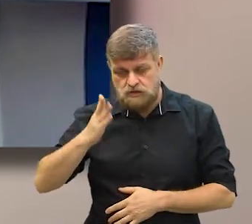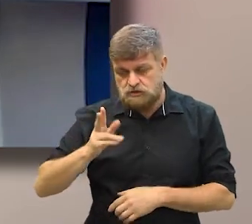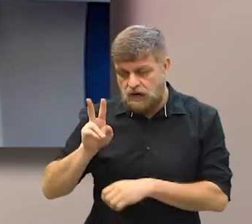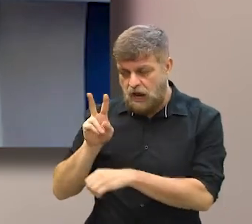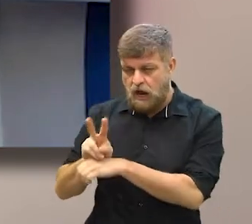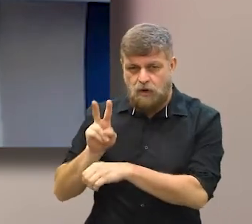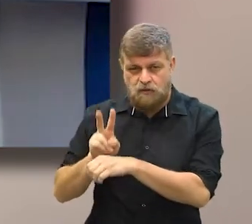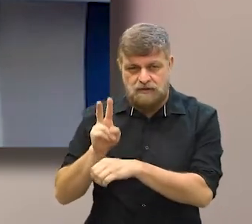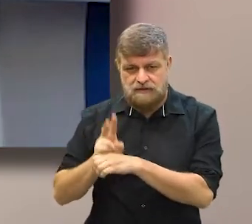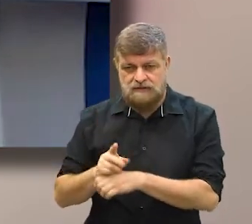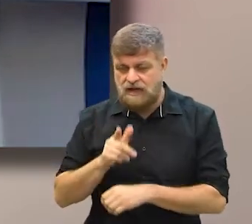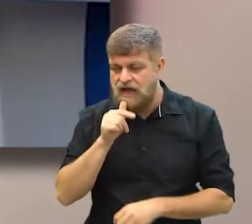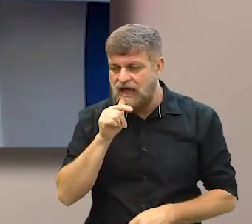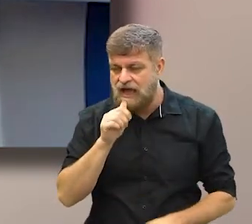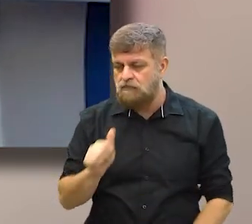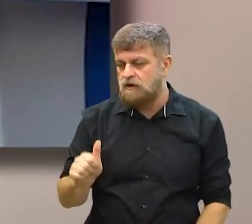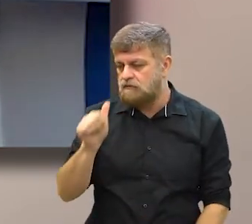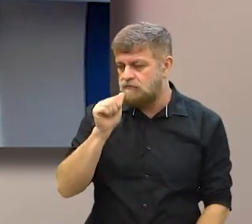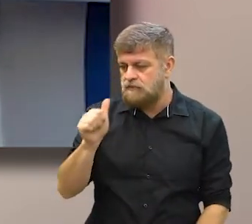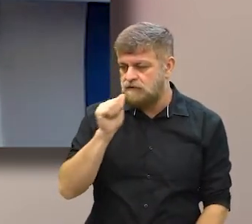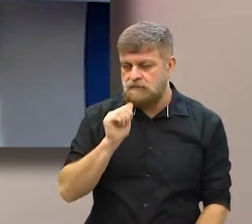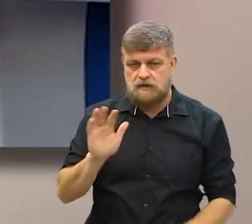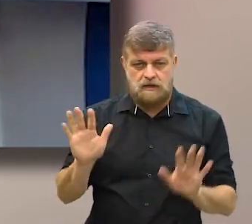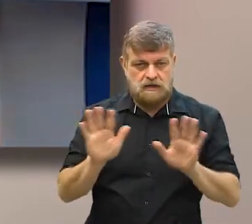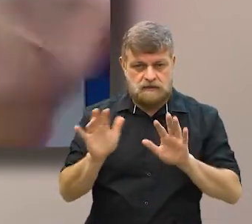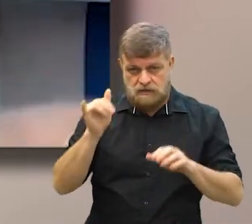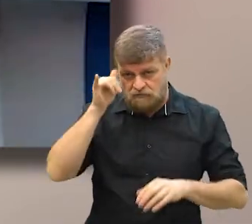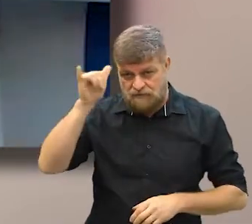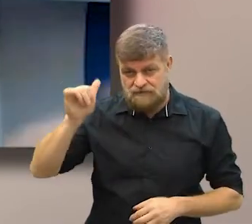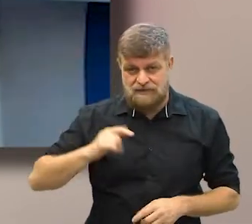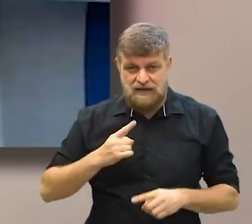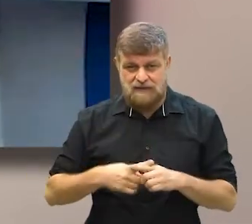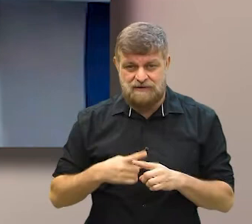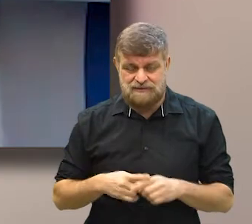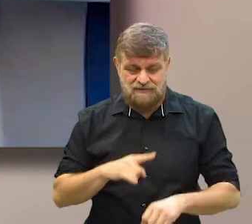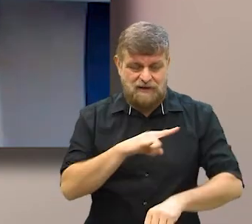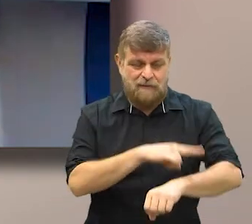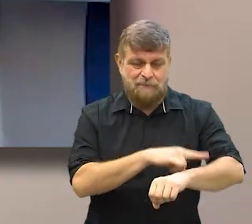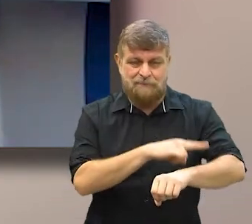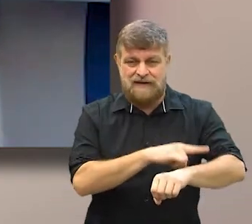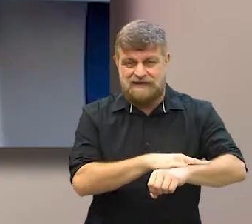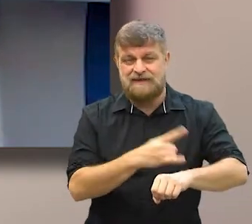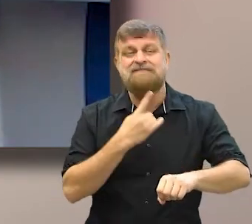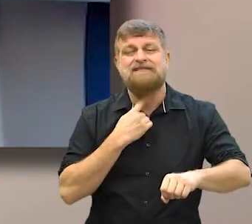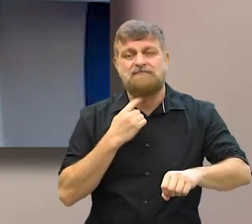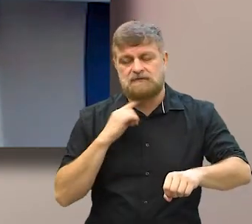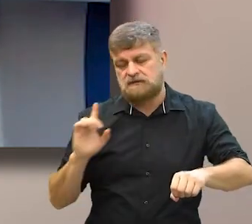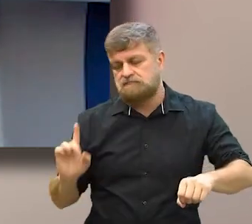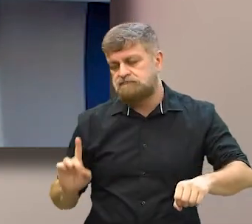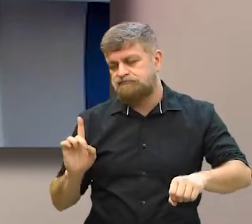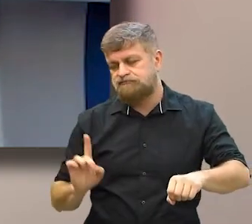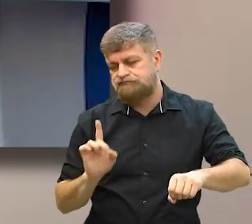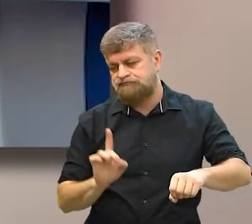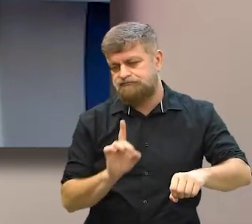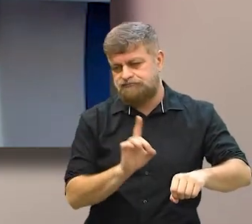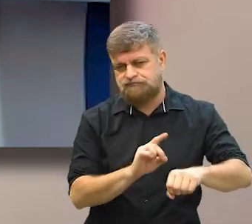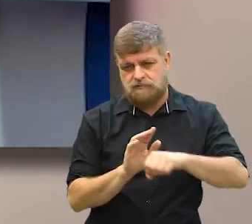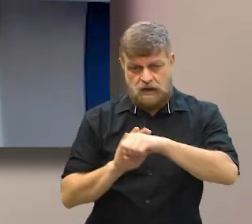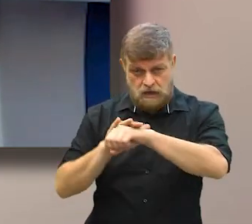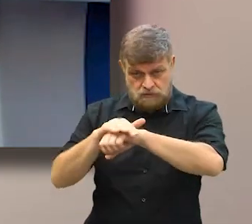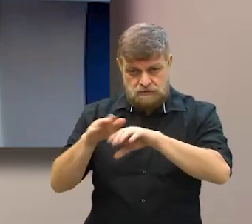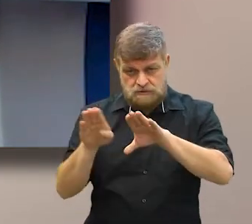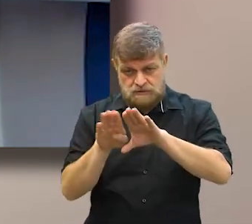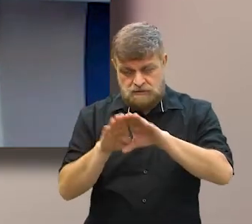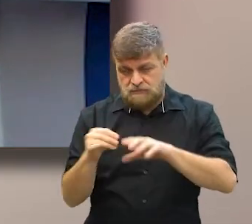cuida de cortar líquidos, para você não ter vontade de ir no banheiro à noite, certo? À noite também